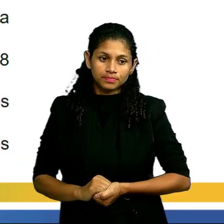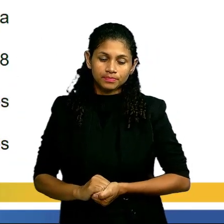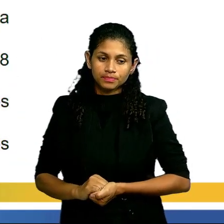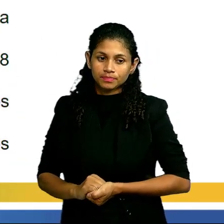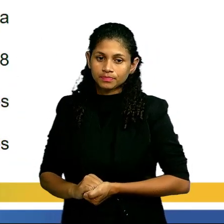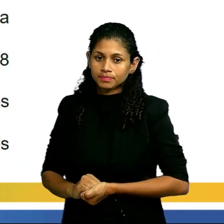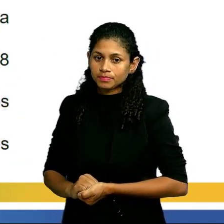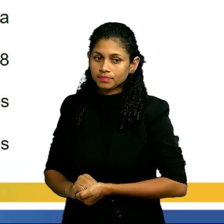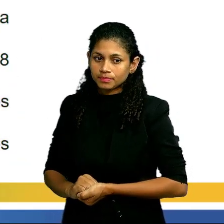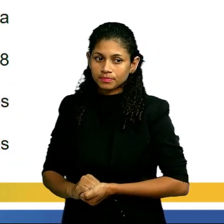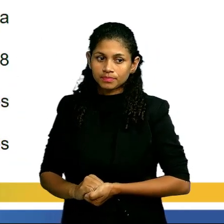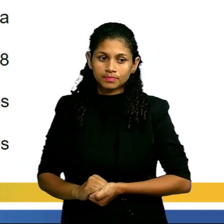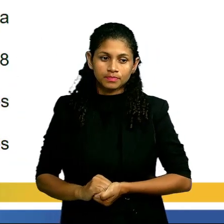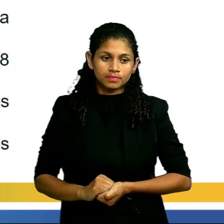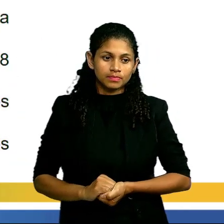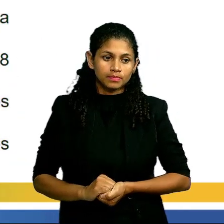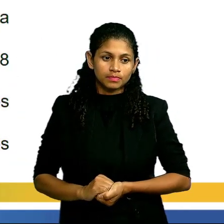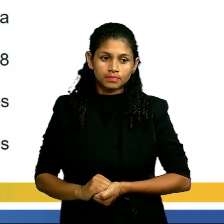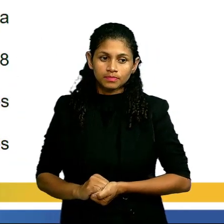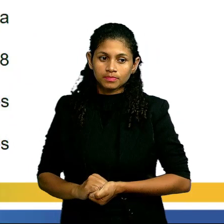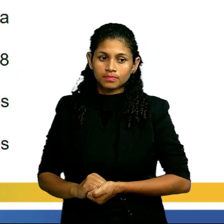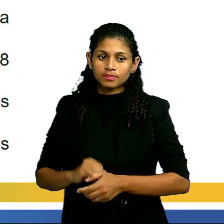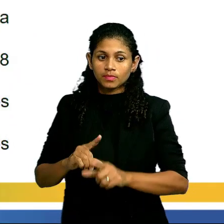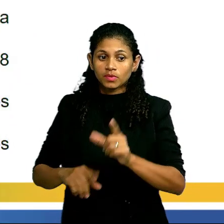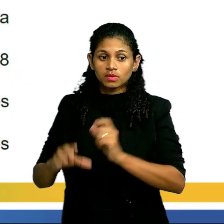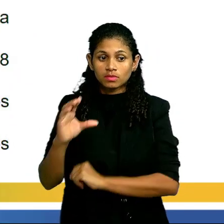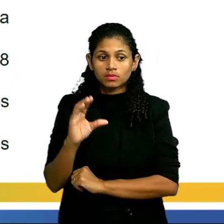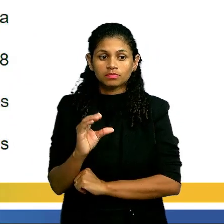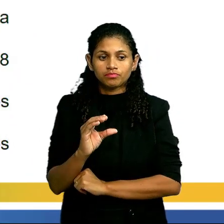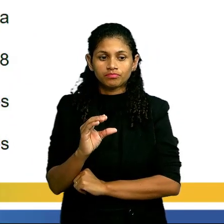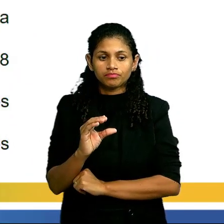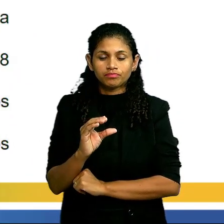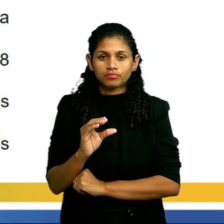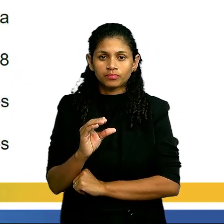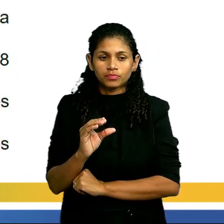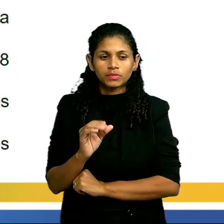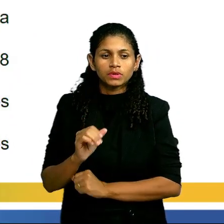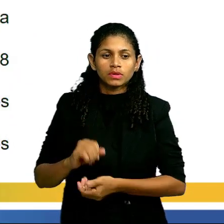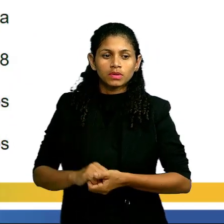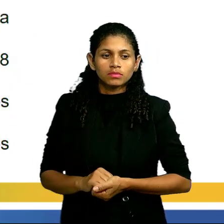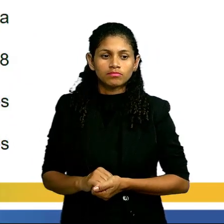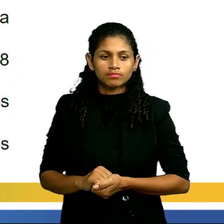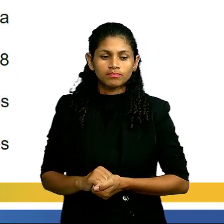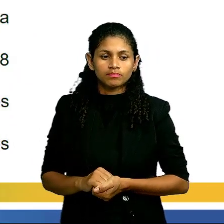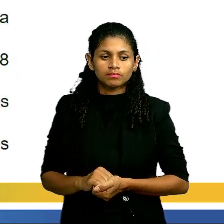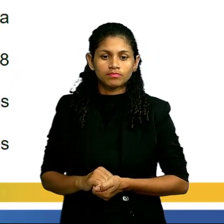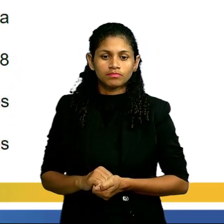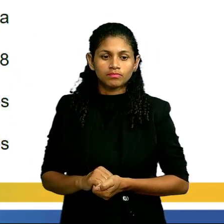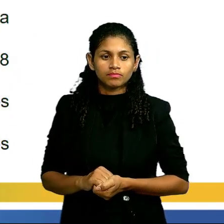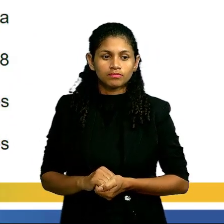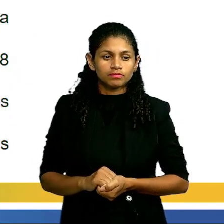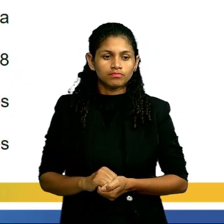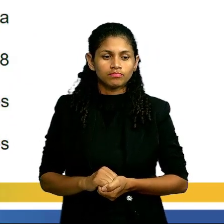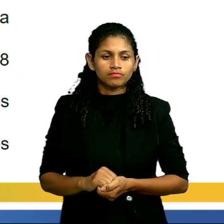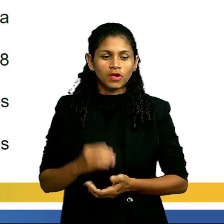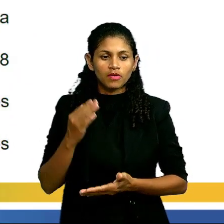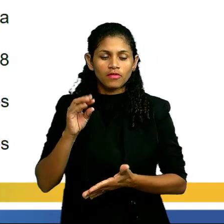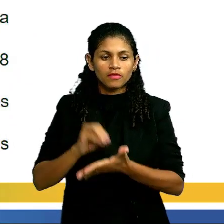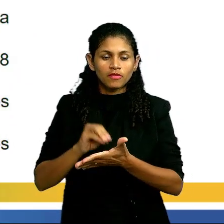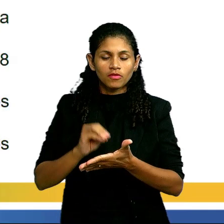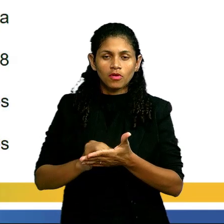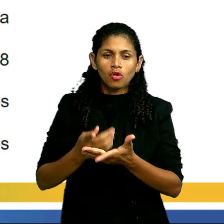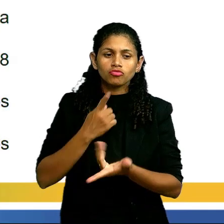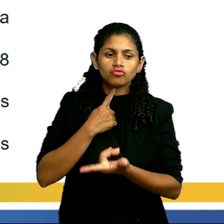apoiar a Coreia do Norte. Na letra C, vai dizer que o descontentamento dos soviéticos com a implementação do